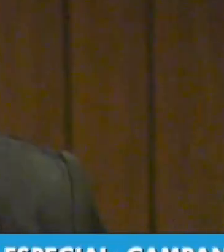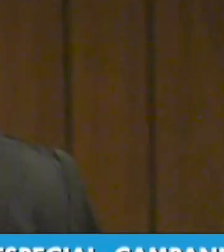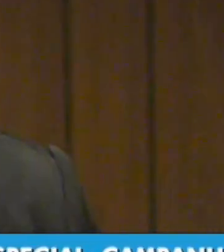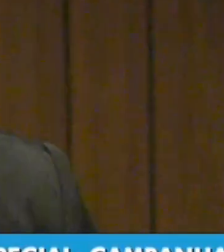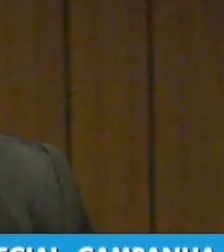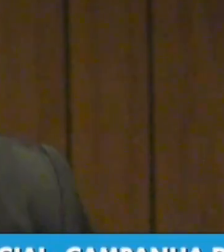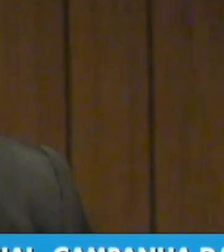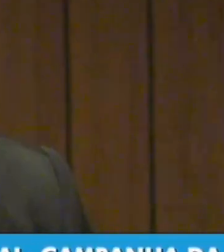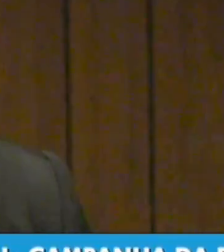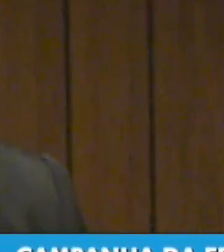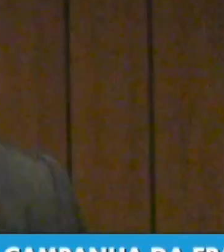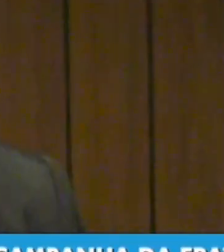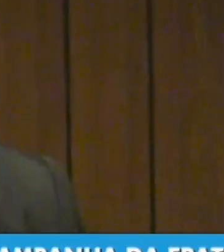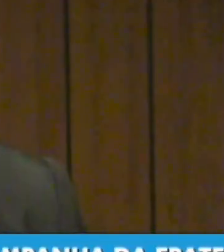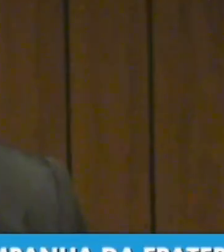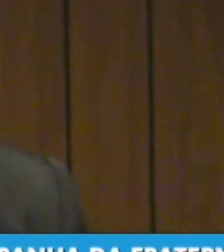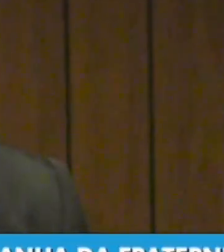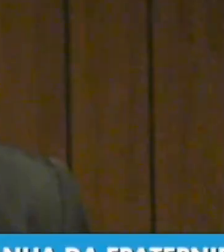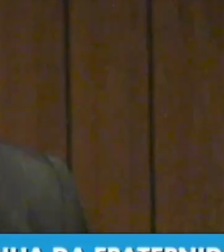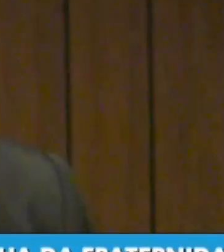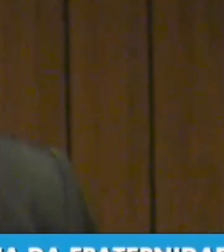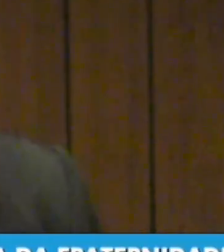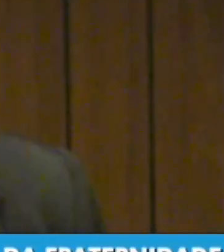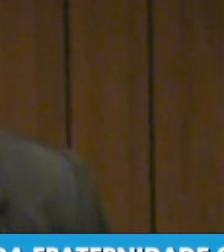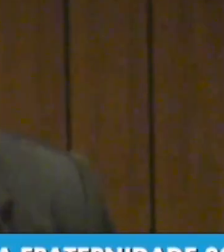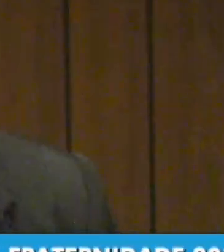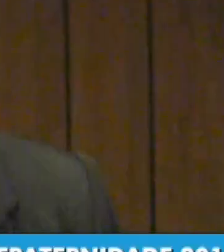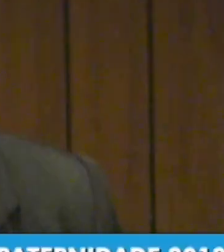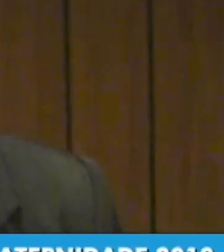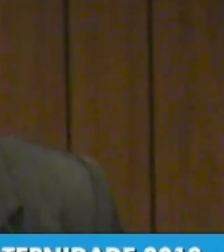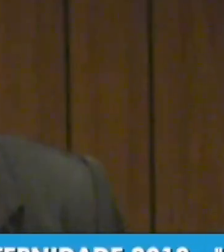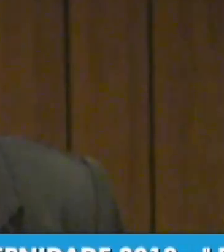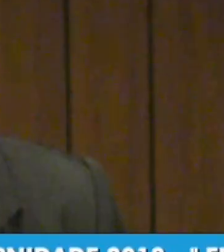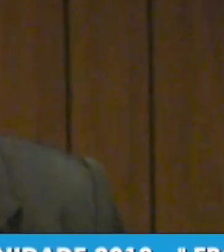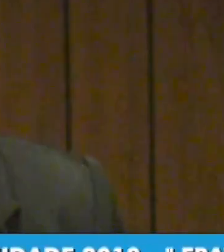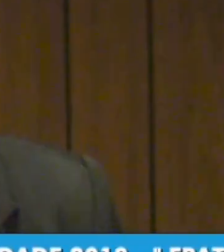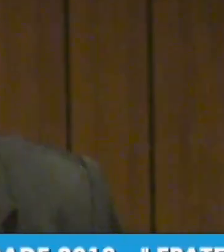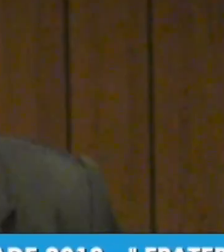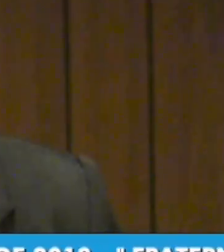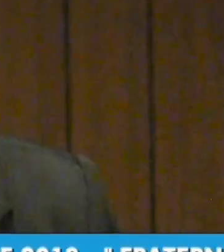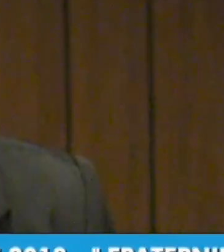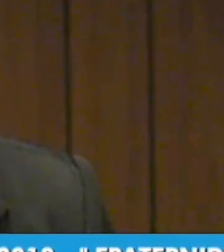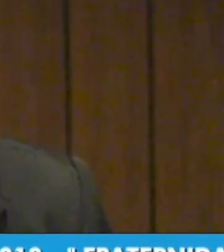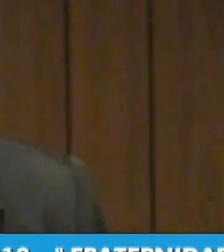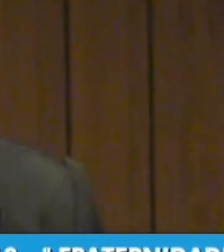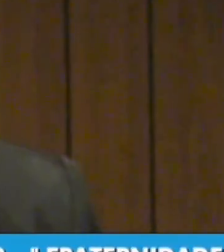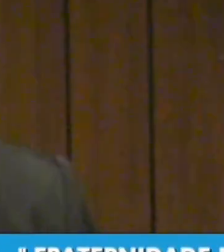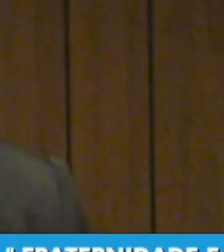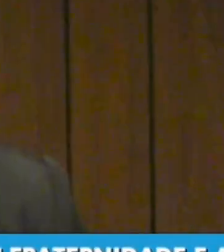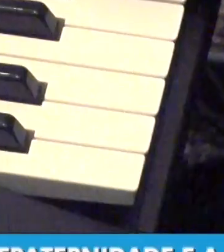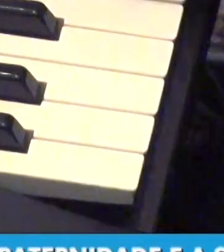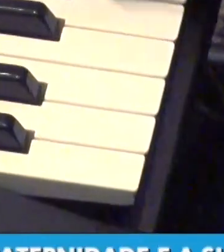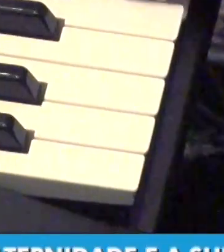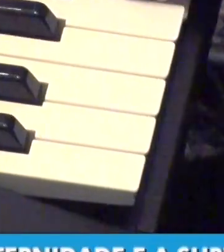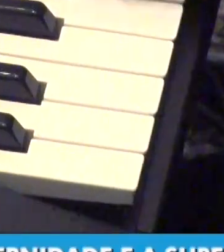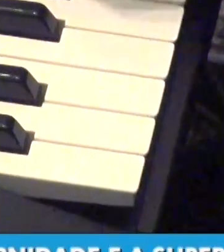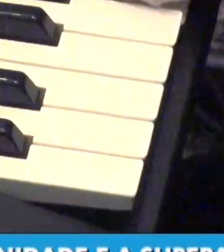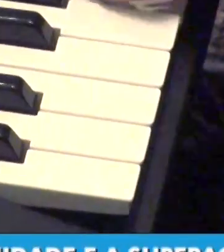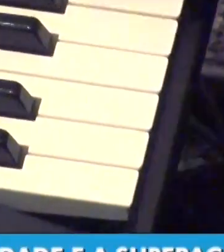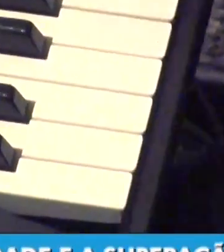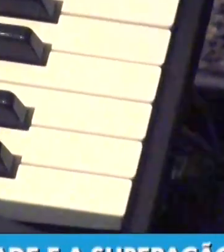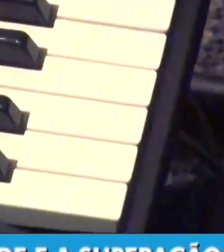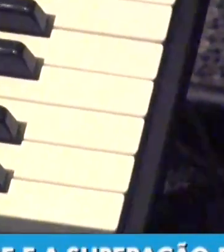Fraternidade é superar a violência e derramar em vez de sangue mais perdão.